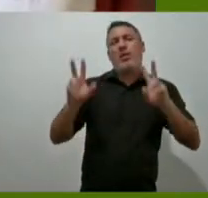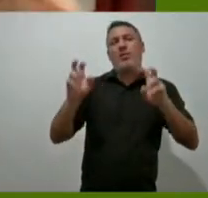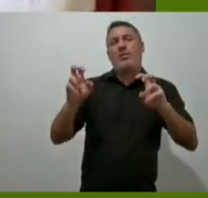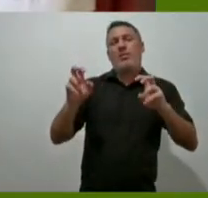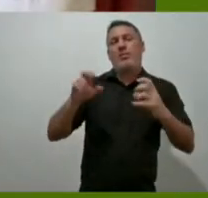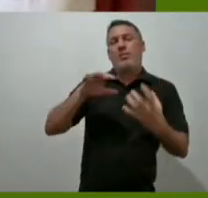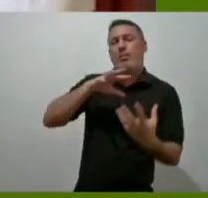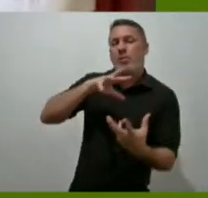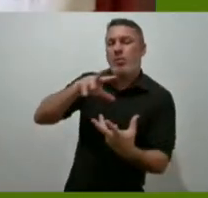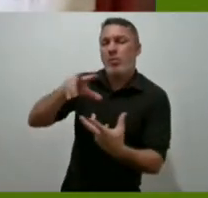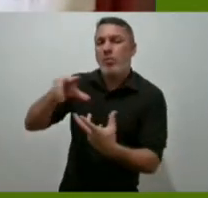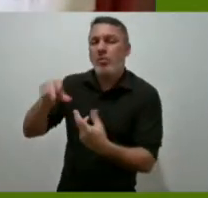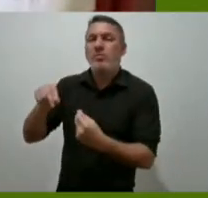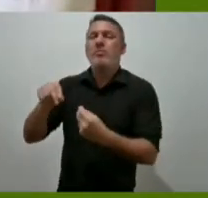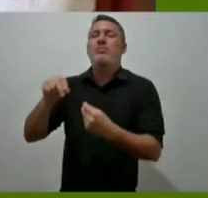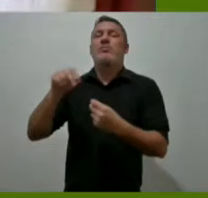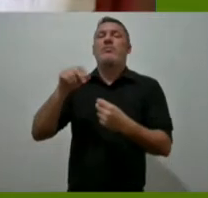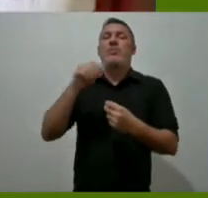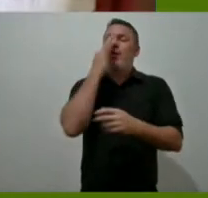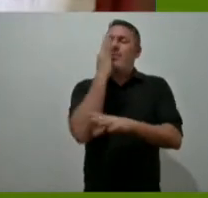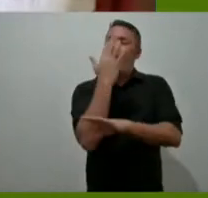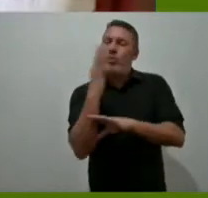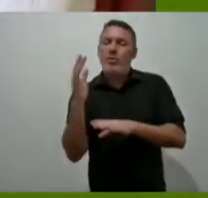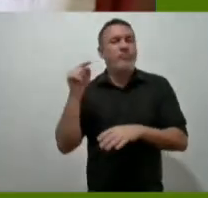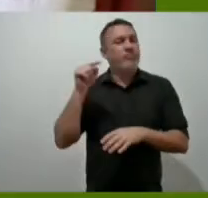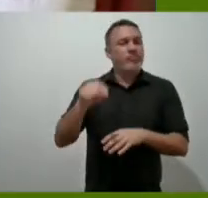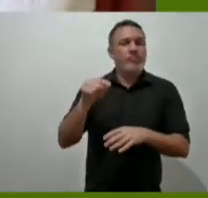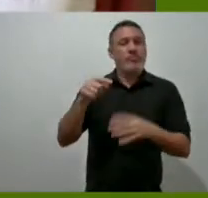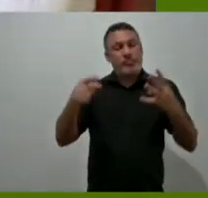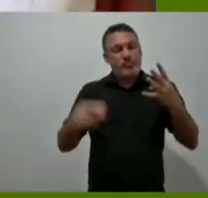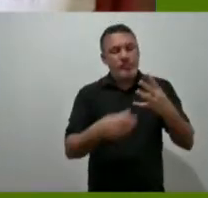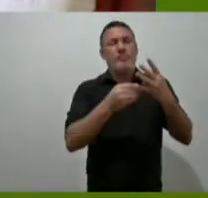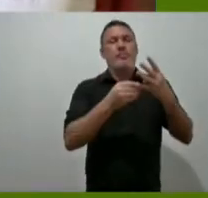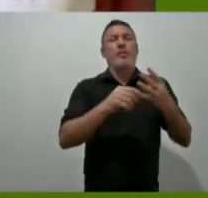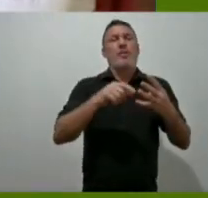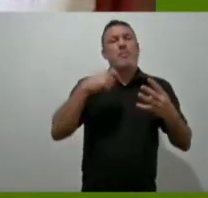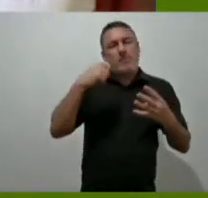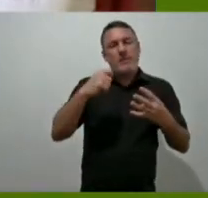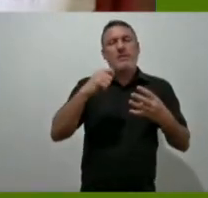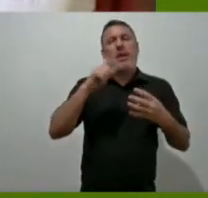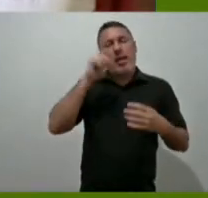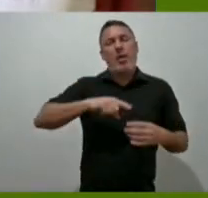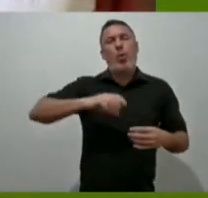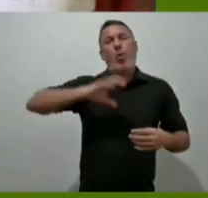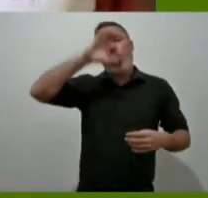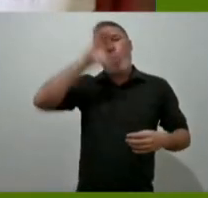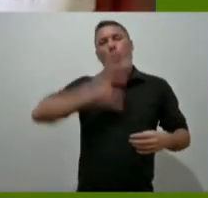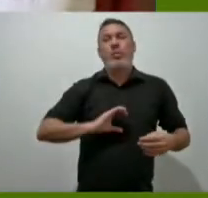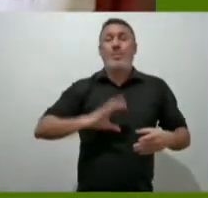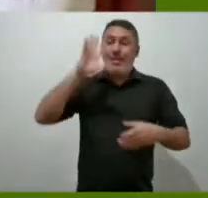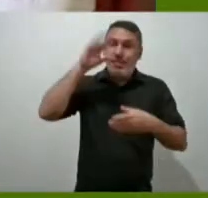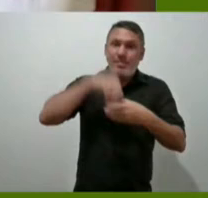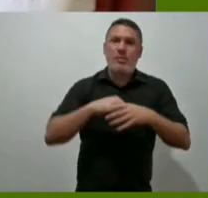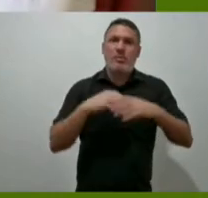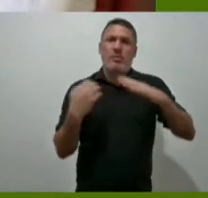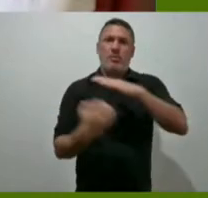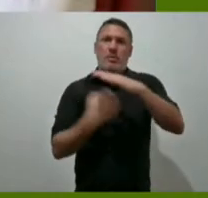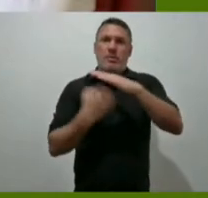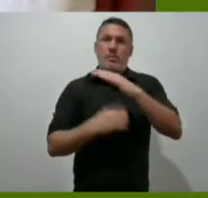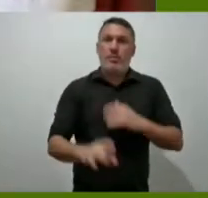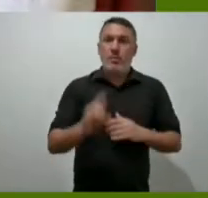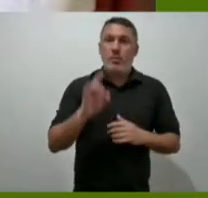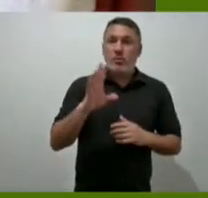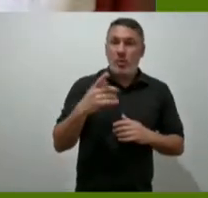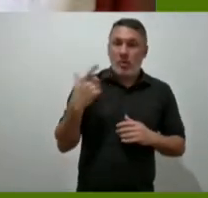ecossistêmica como um comportamento das empresas. Nós só chegaremos a fazer a recuperação ecossistêmica,